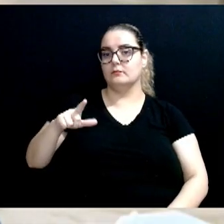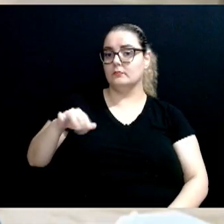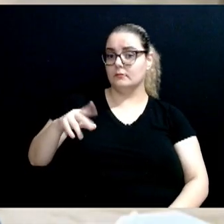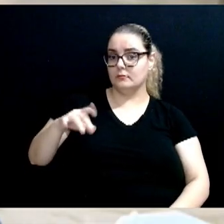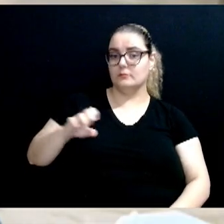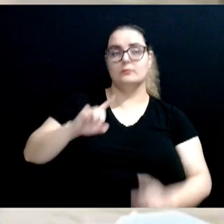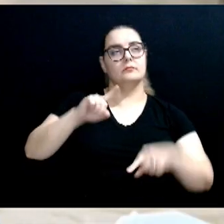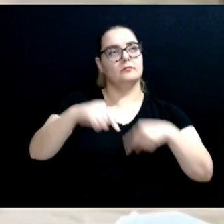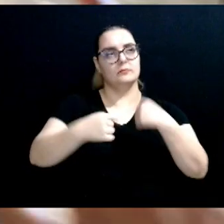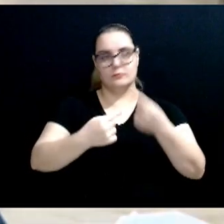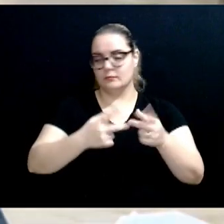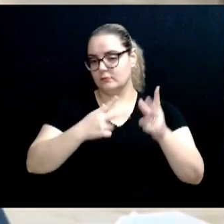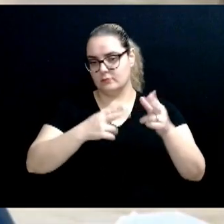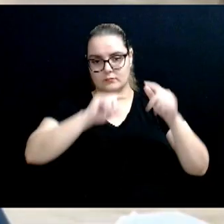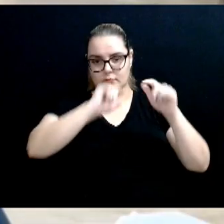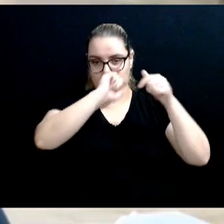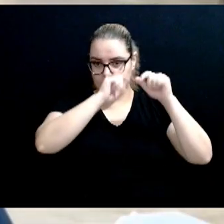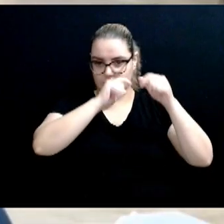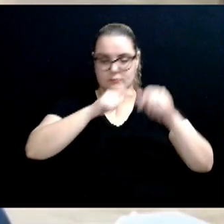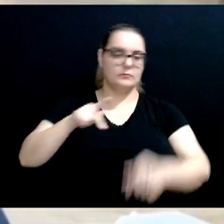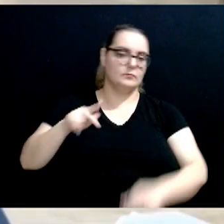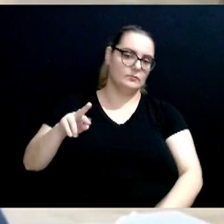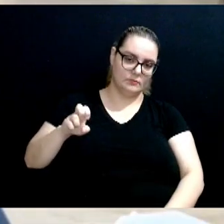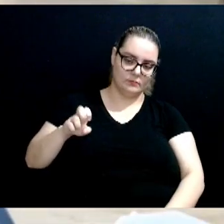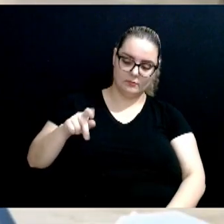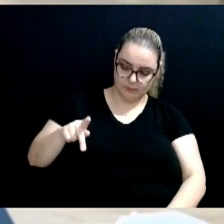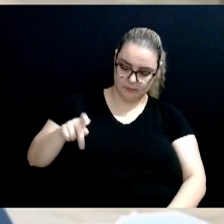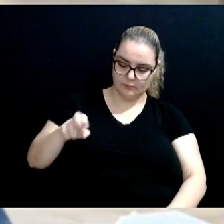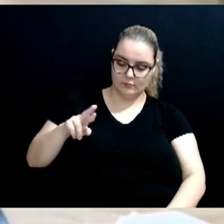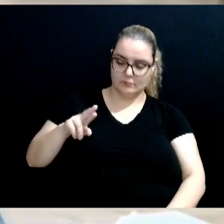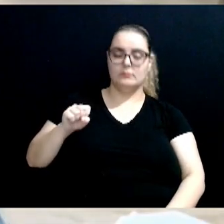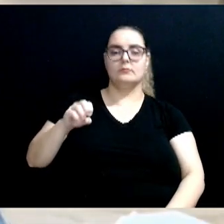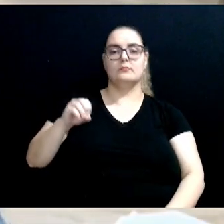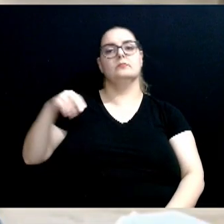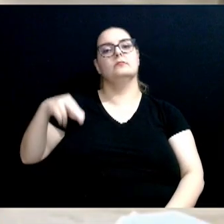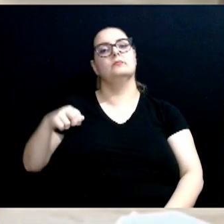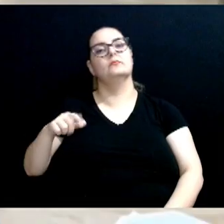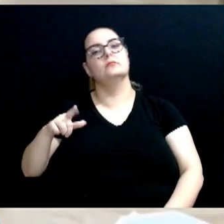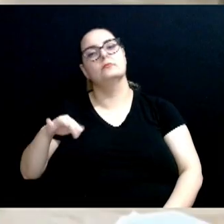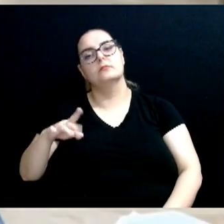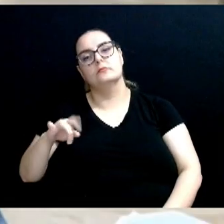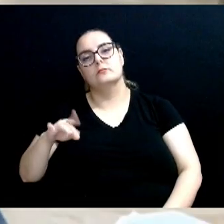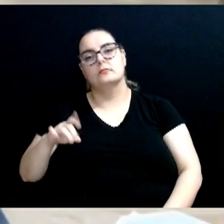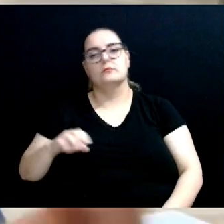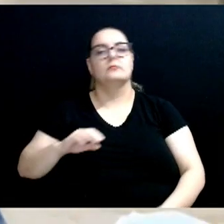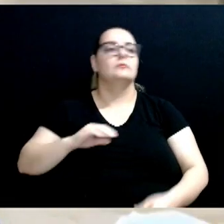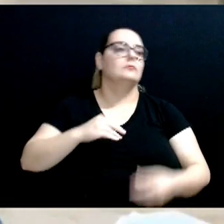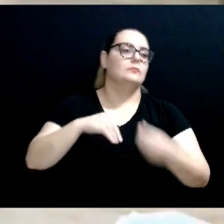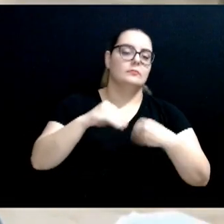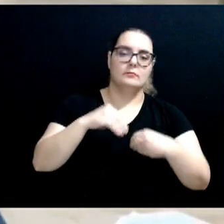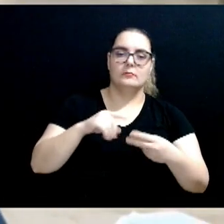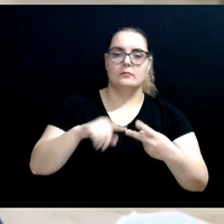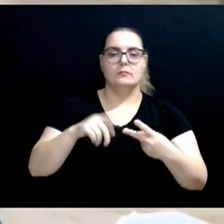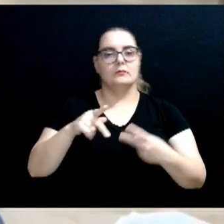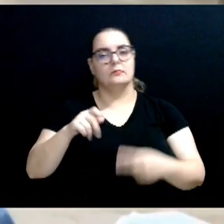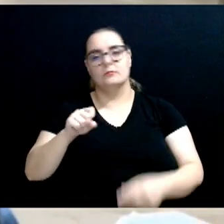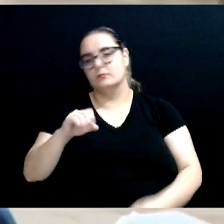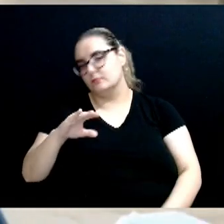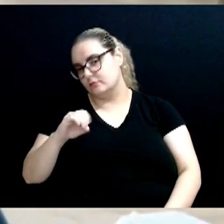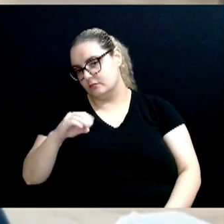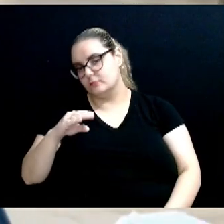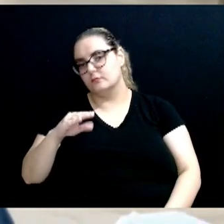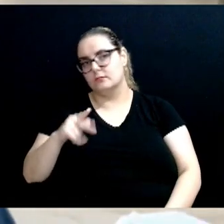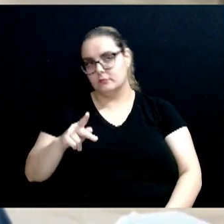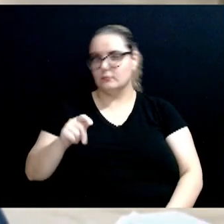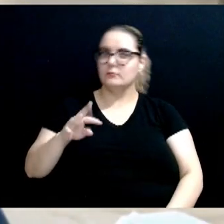de personalidade que podem estar envolvidos aí, psicopatia. É difícil a gente